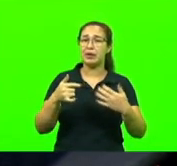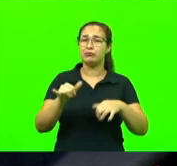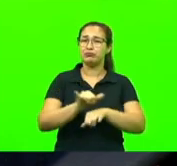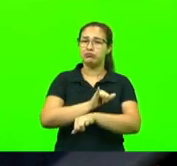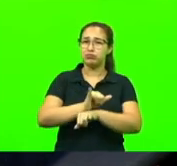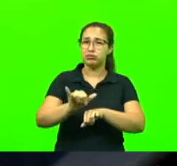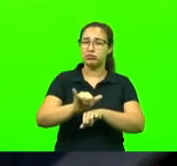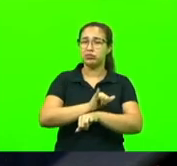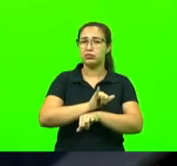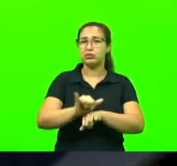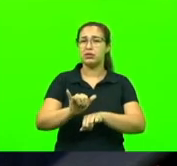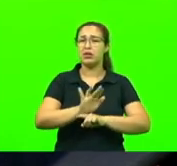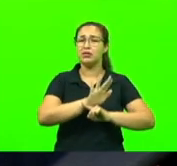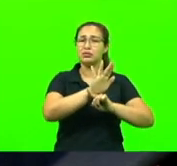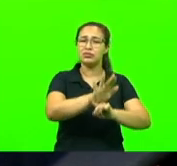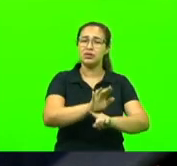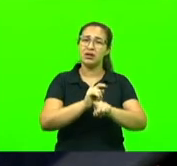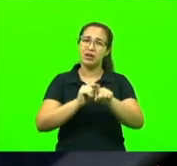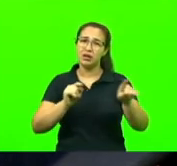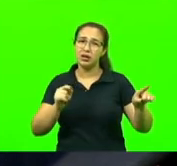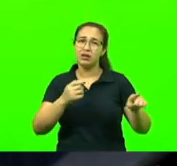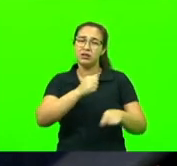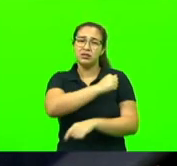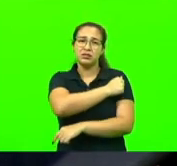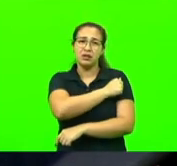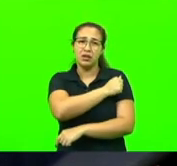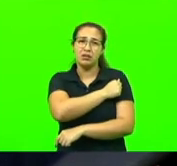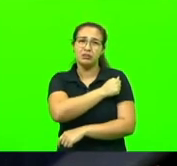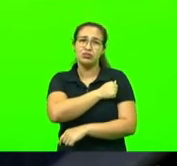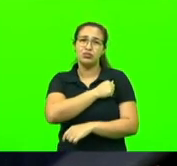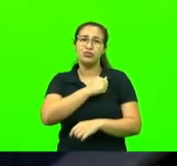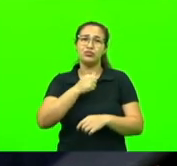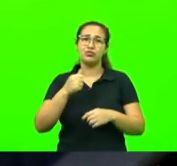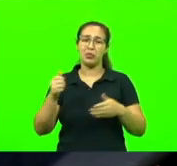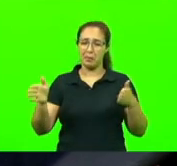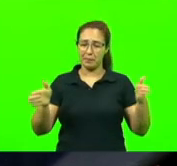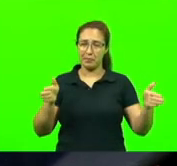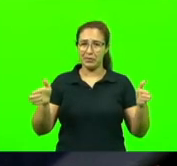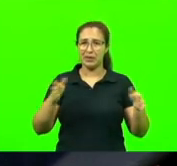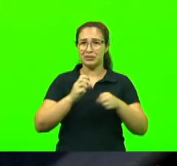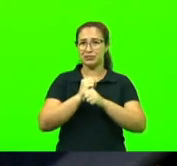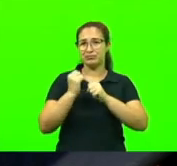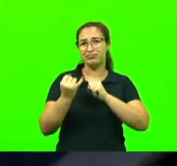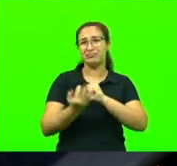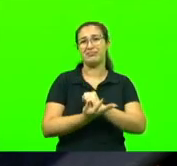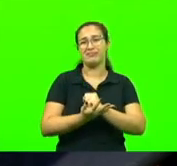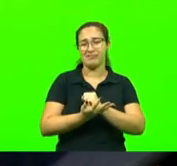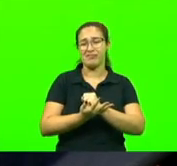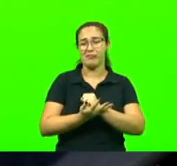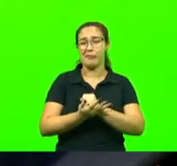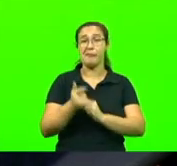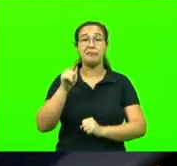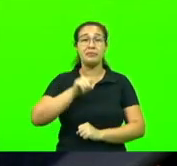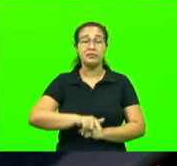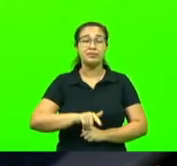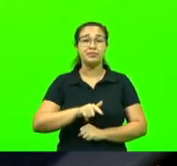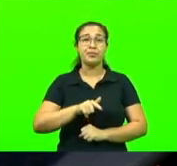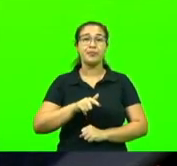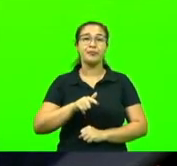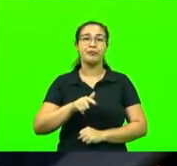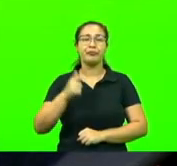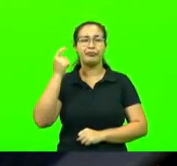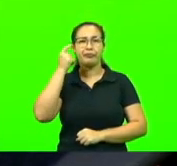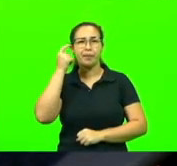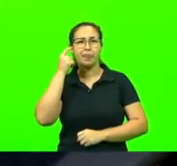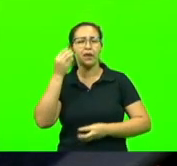o ânimo dos estudantes que ficaram tanto tempo sem aulas, mas, mais que tudo, repensar, ressignificar a